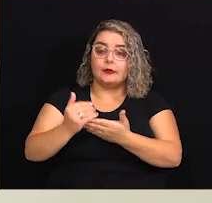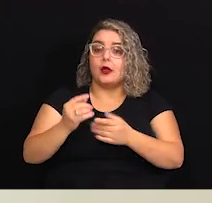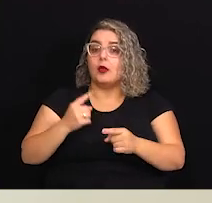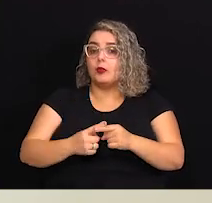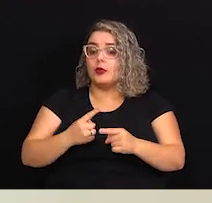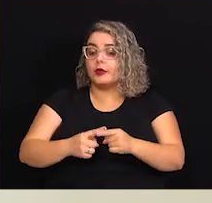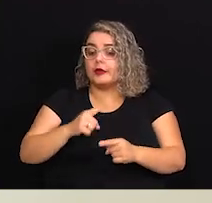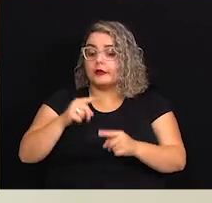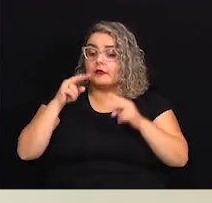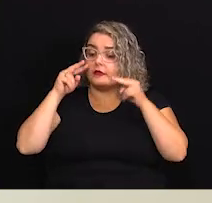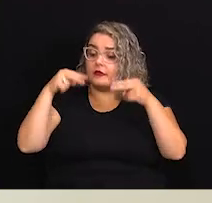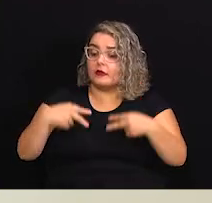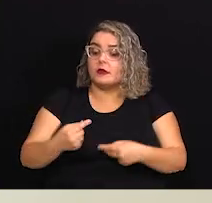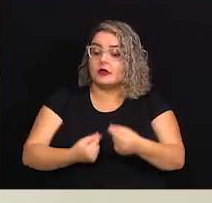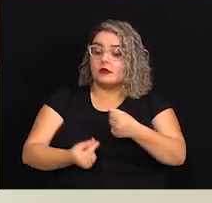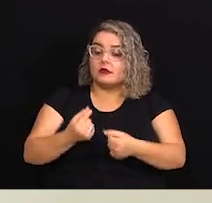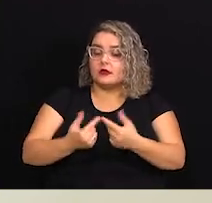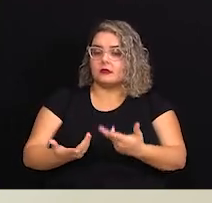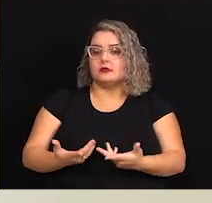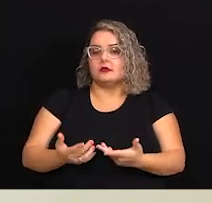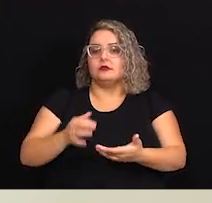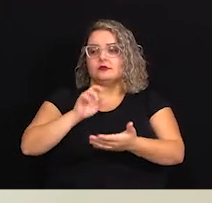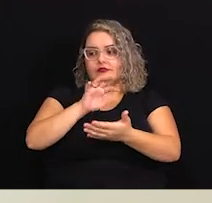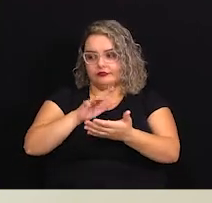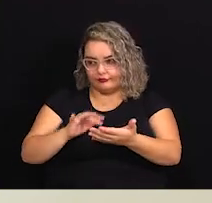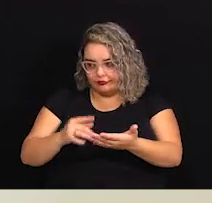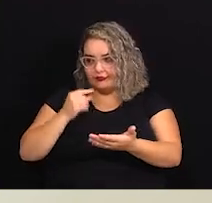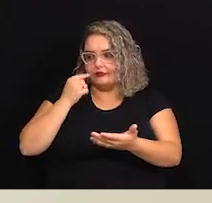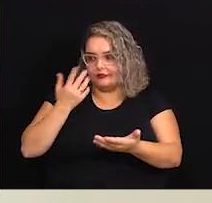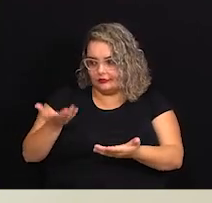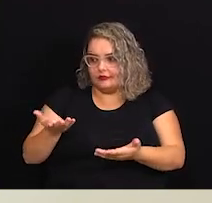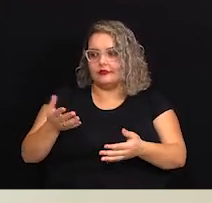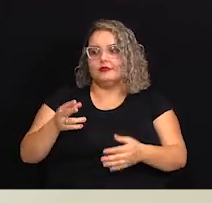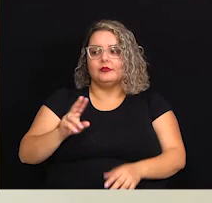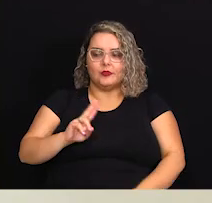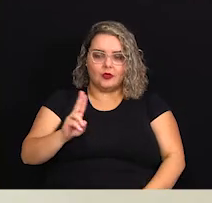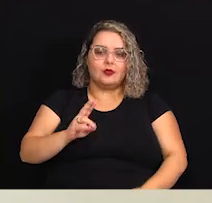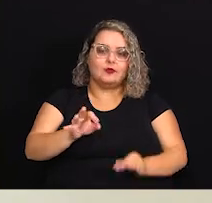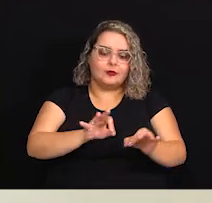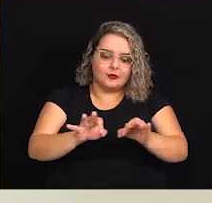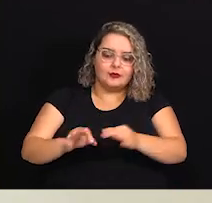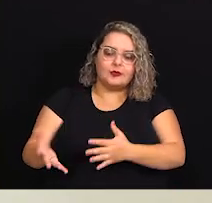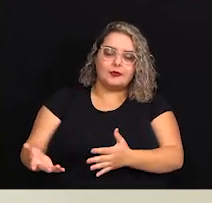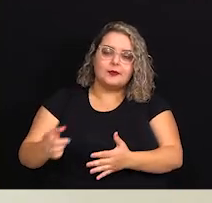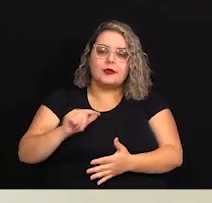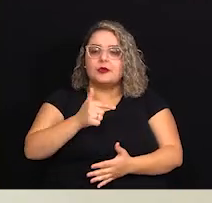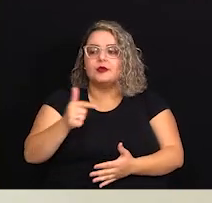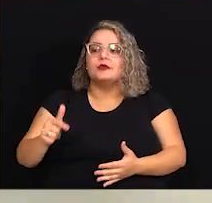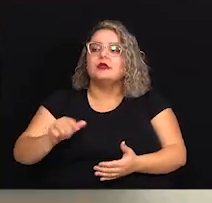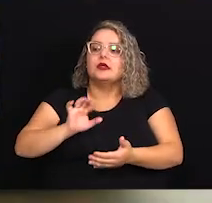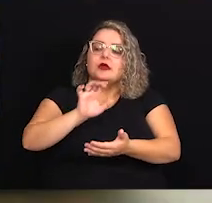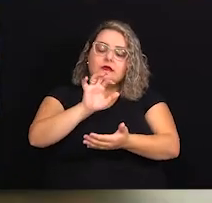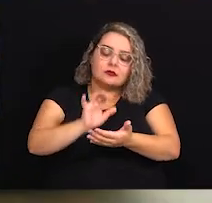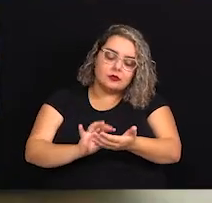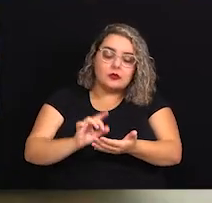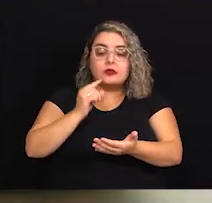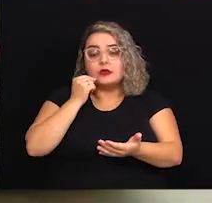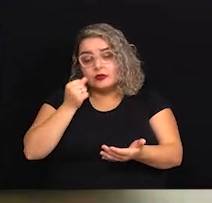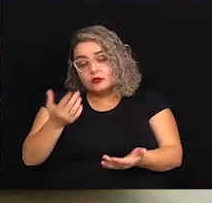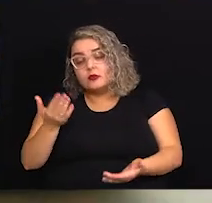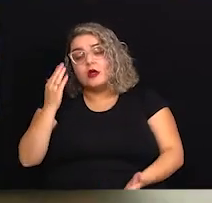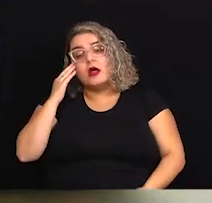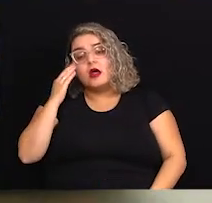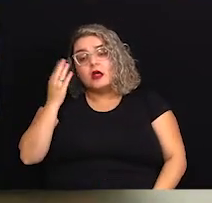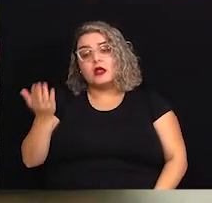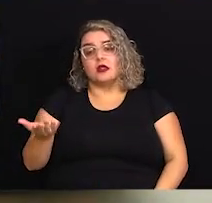para a vida financeira dela, assim, coloca tudo na ponta do lápis, como vocês, né, têm o nome do quadro de vocês na ponta do lápis,